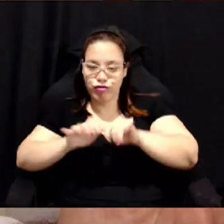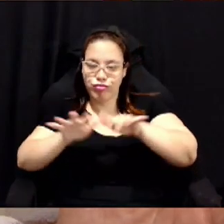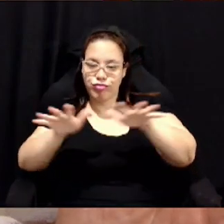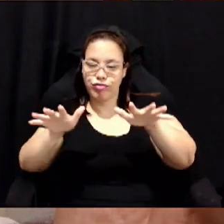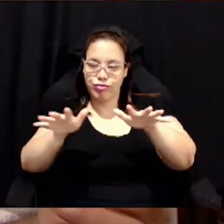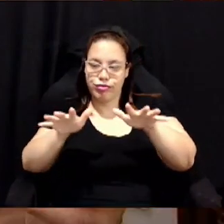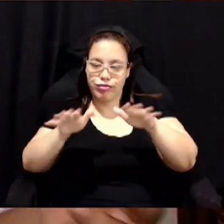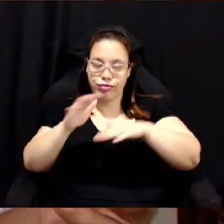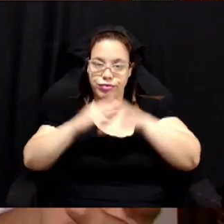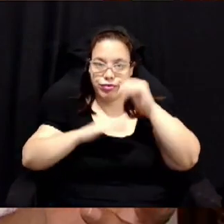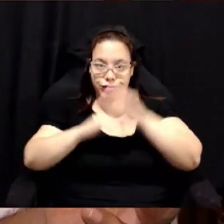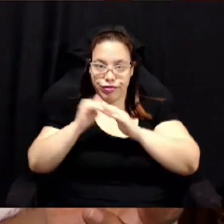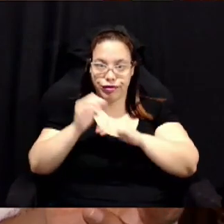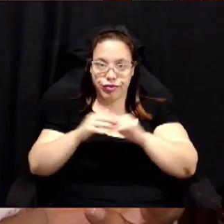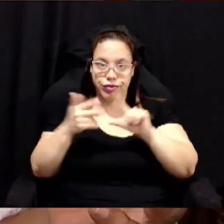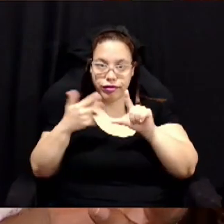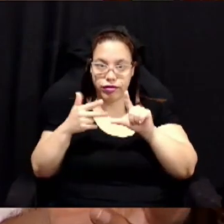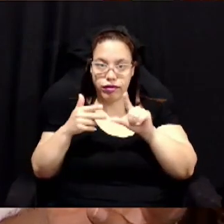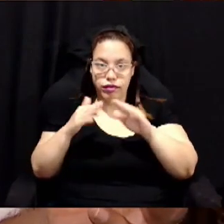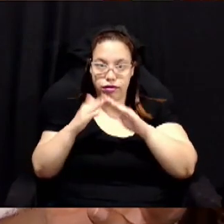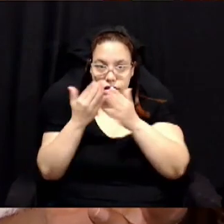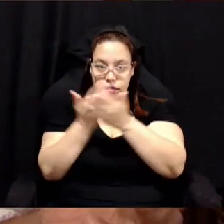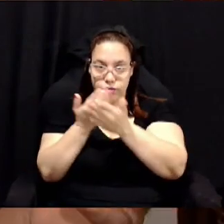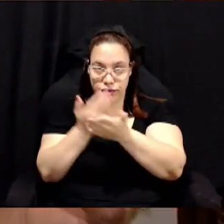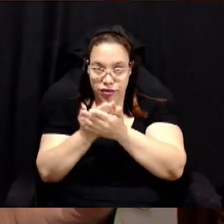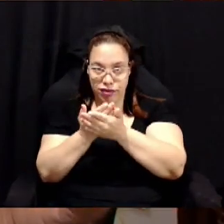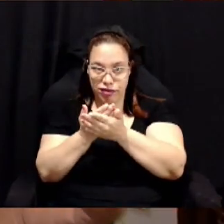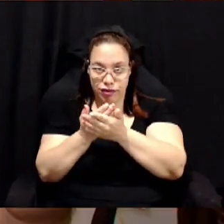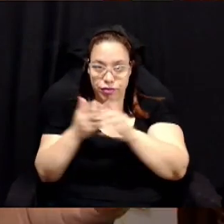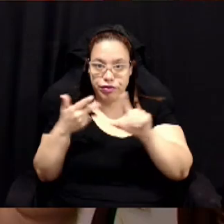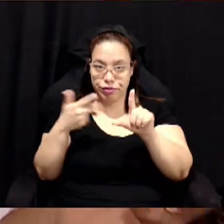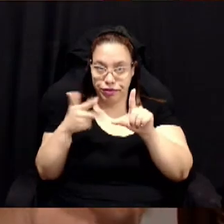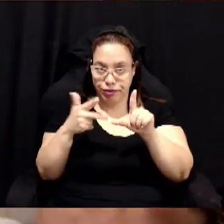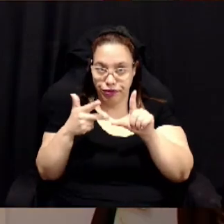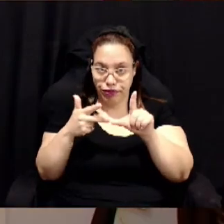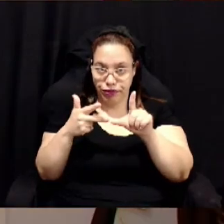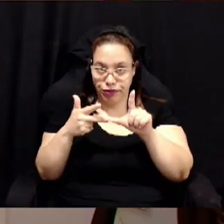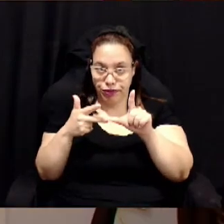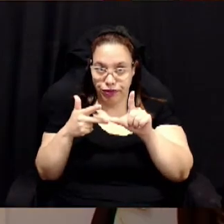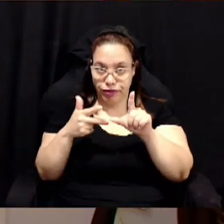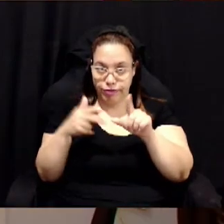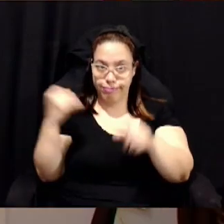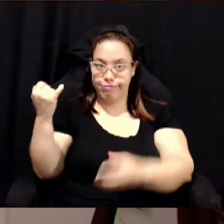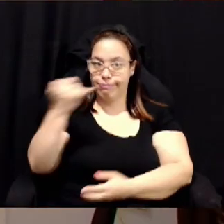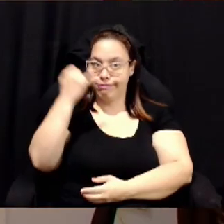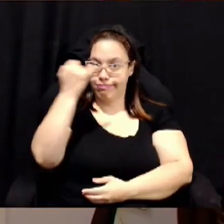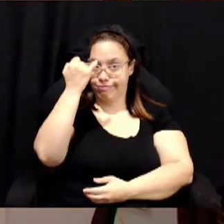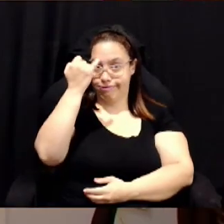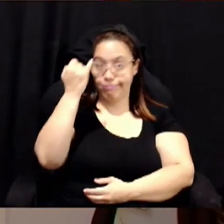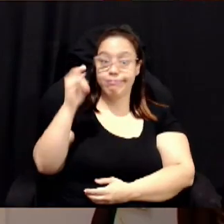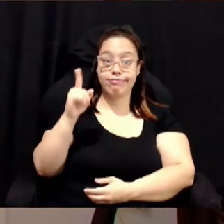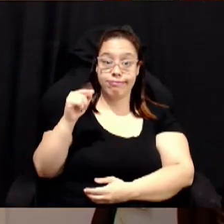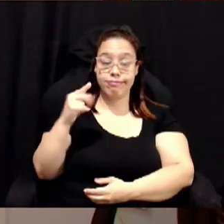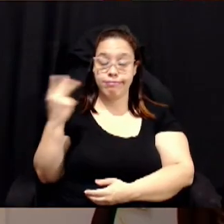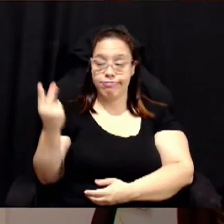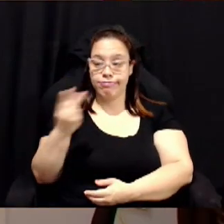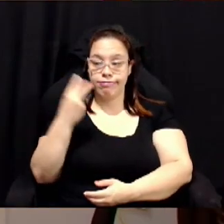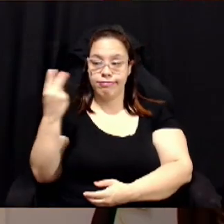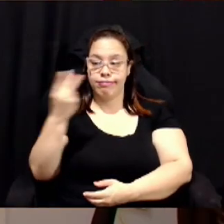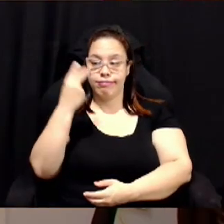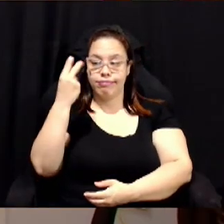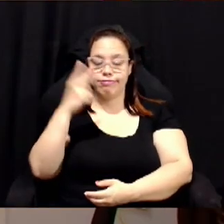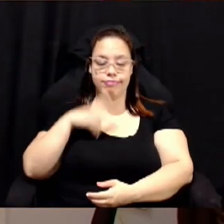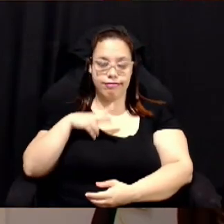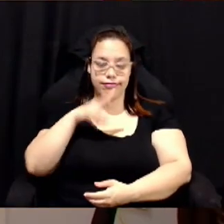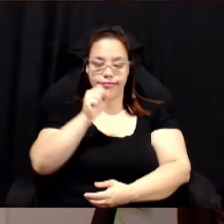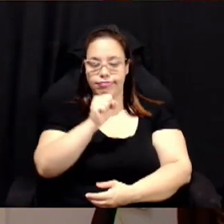Poder Legislativo. A Escola do Legislativo hoje é um instrumento importante, né, de valorização, de fortalecimento das